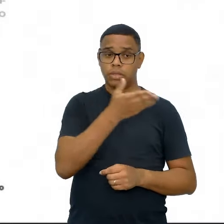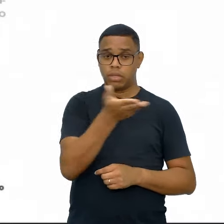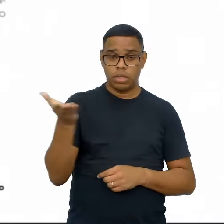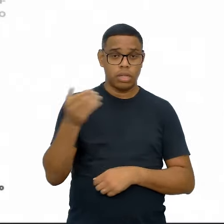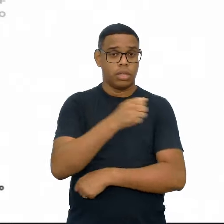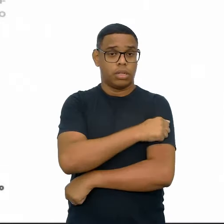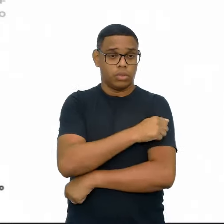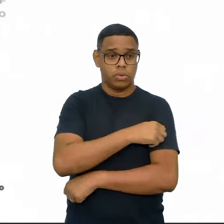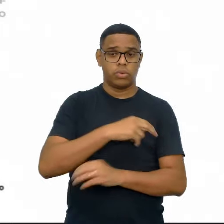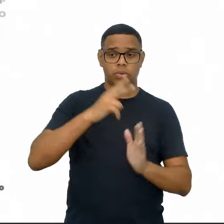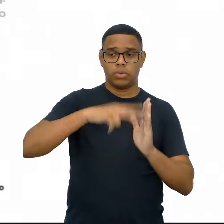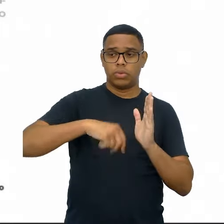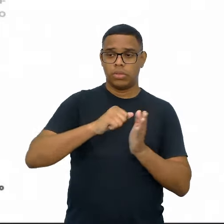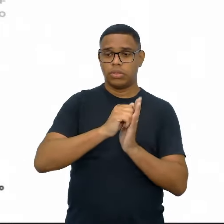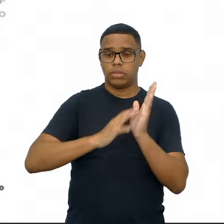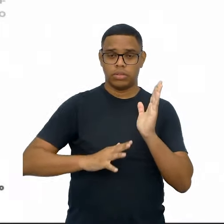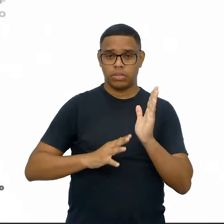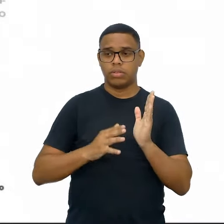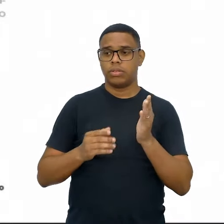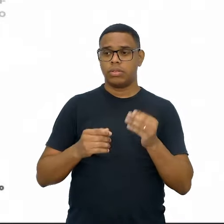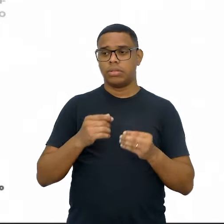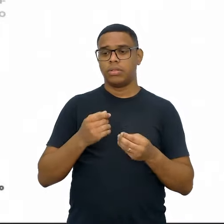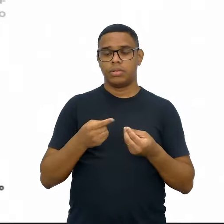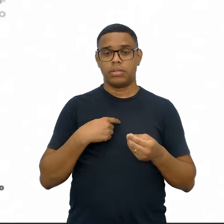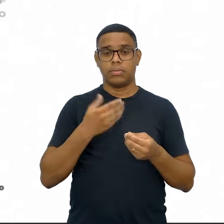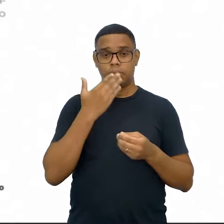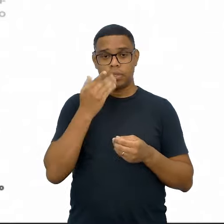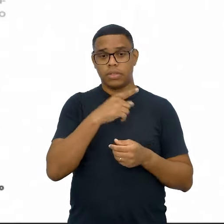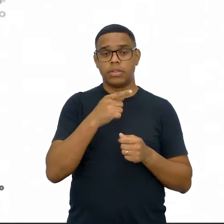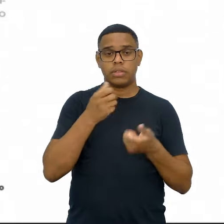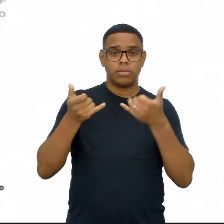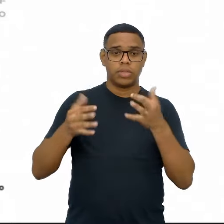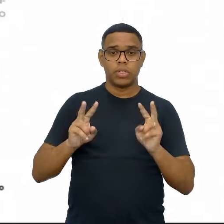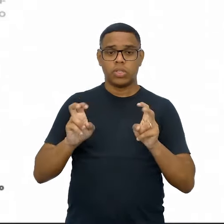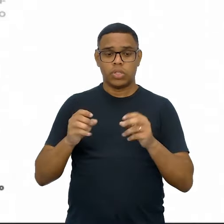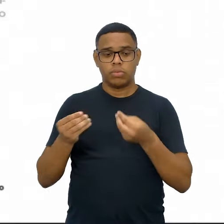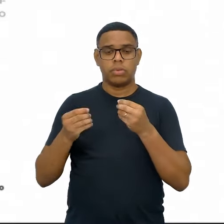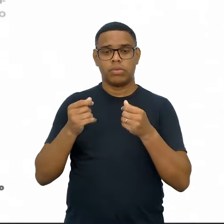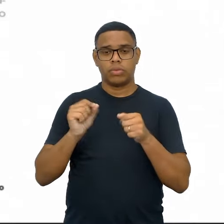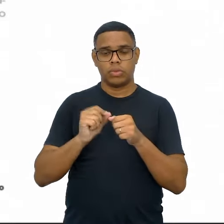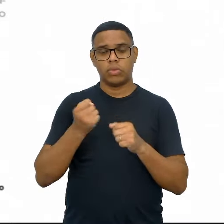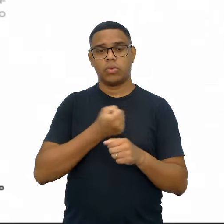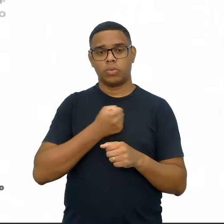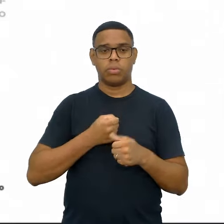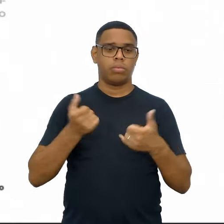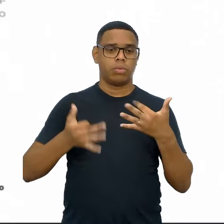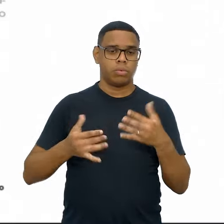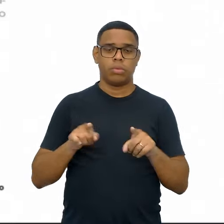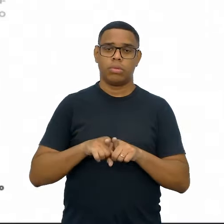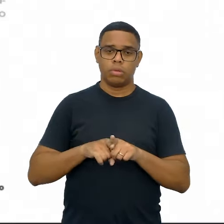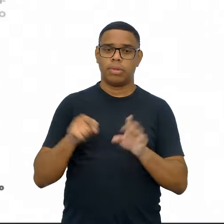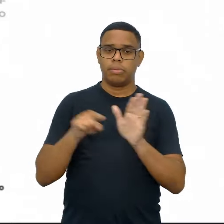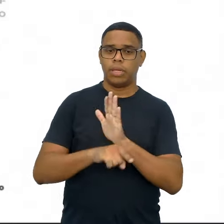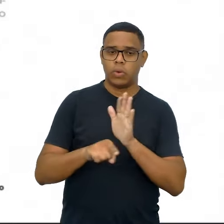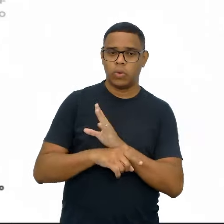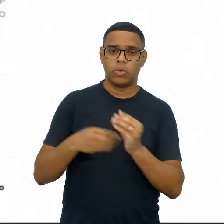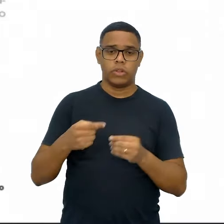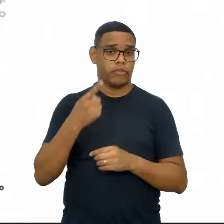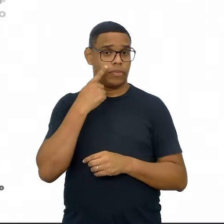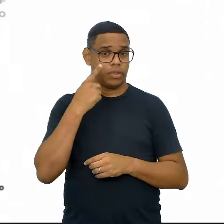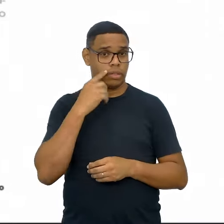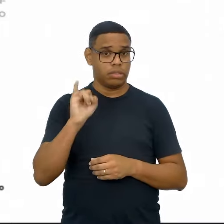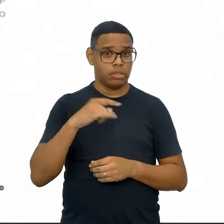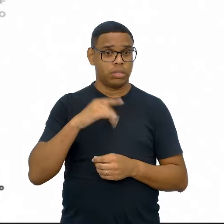alunos leiam a atividade, né? Peça que eles falem sobre o que foi solicitado no enunciado, né? Que faça as perguntas para